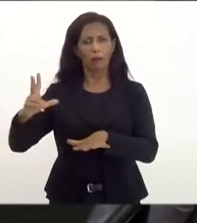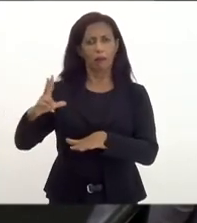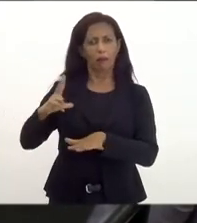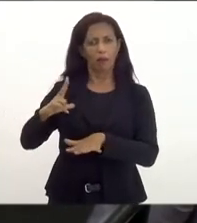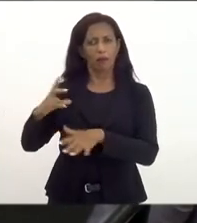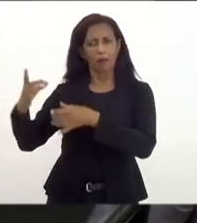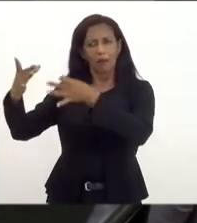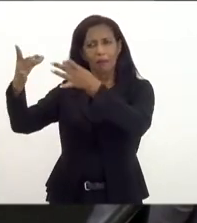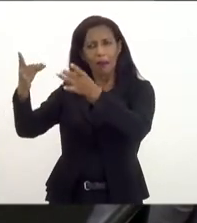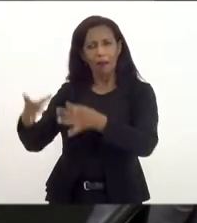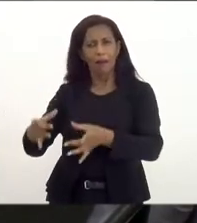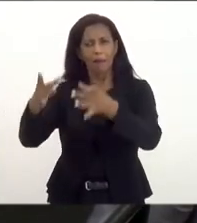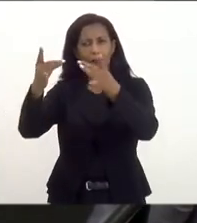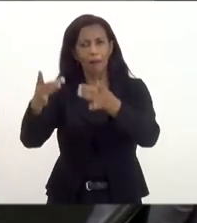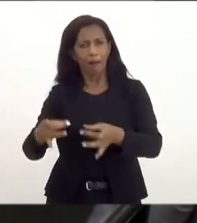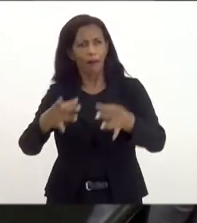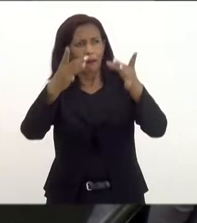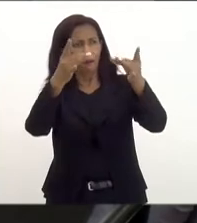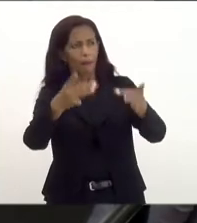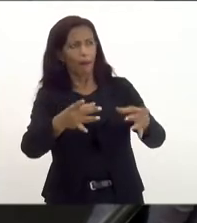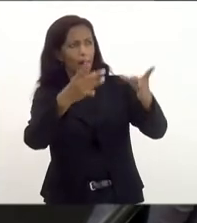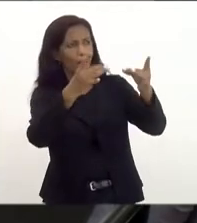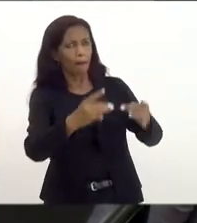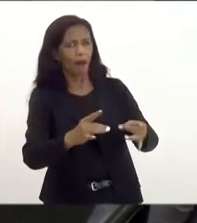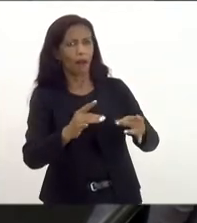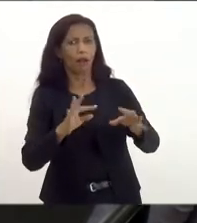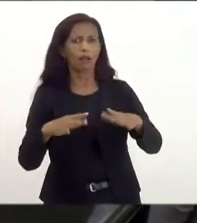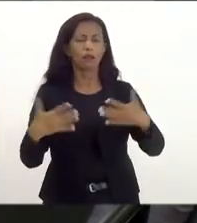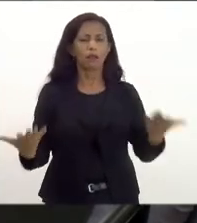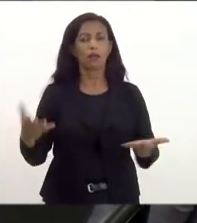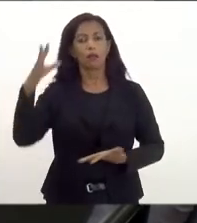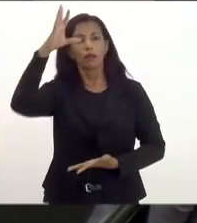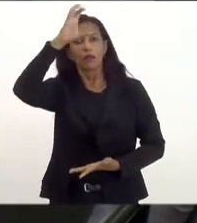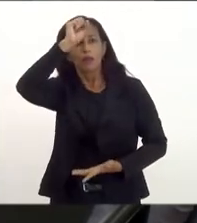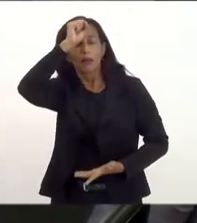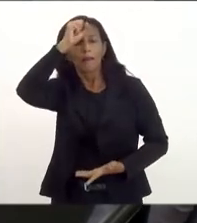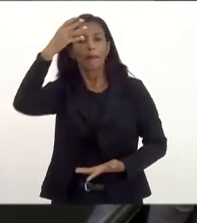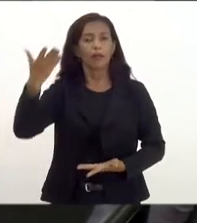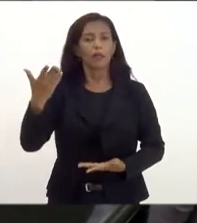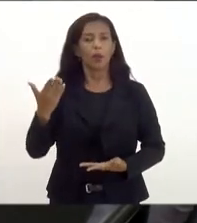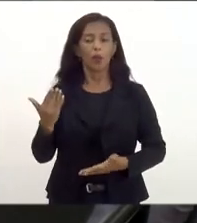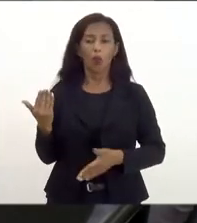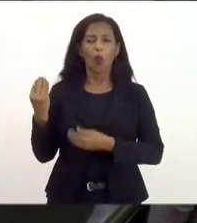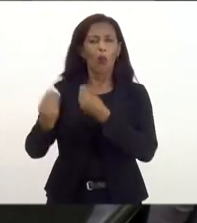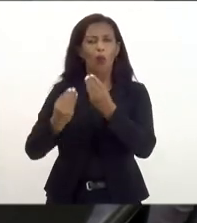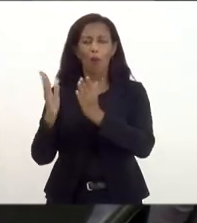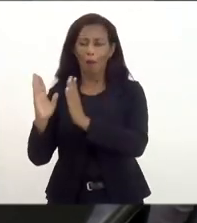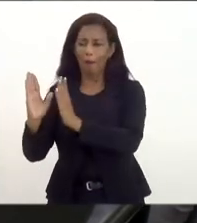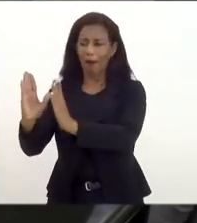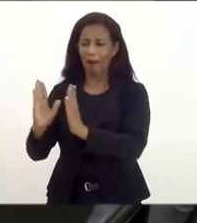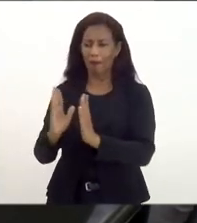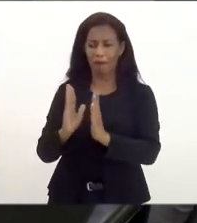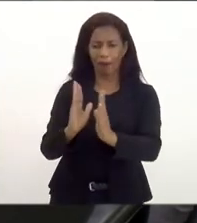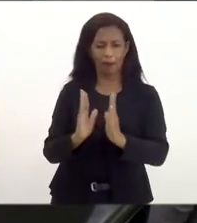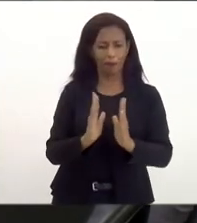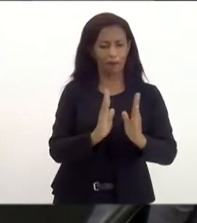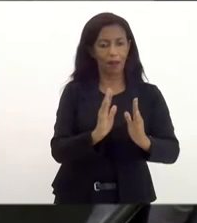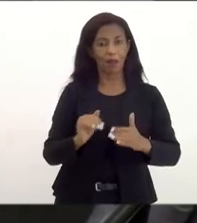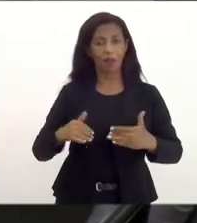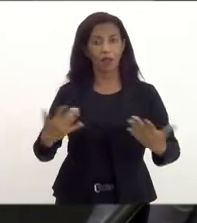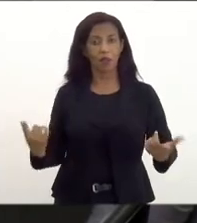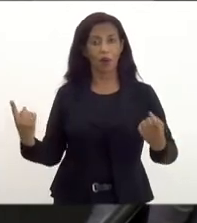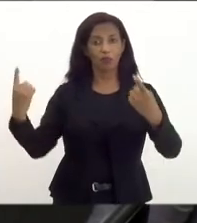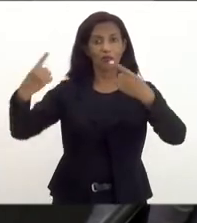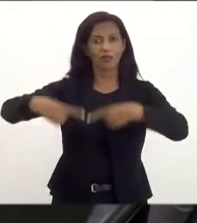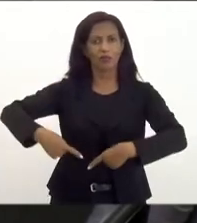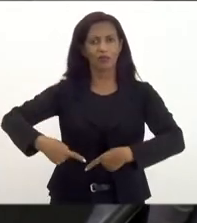esclarecer os pontos tanto os pontos que a gente aprendeu tanto como passamos por aquelas fases e quais são os desafios para a gente poder andar